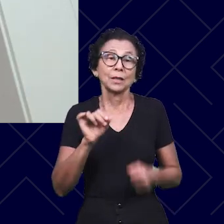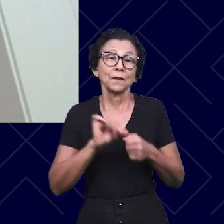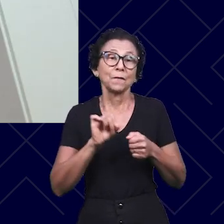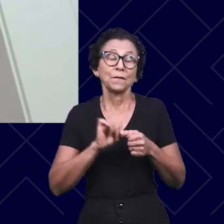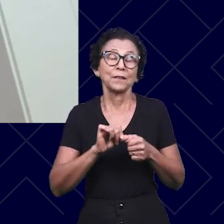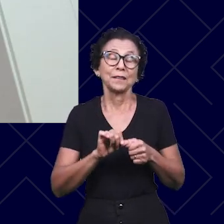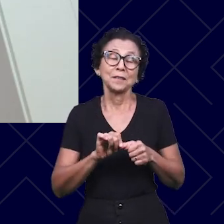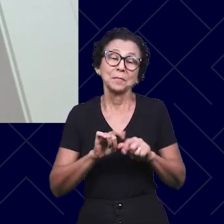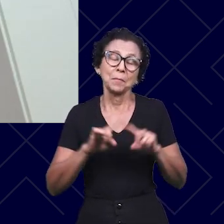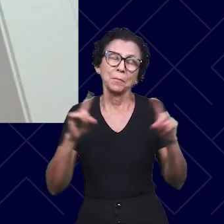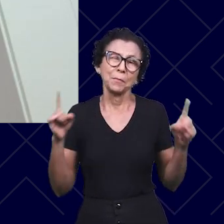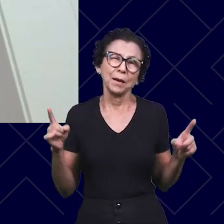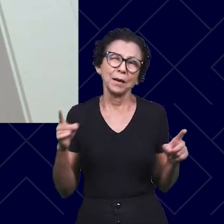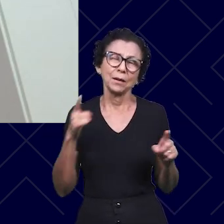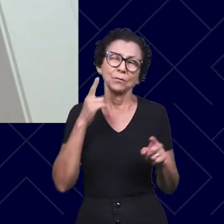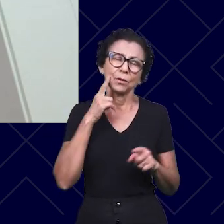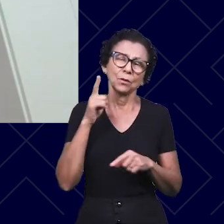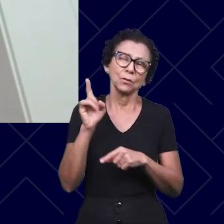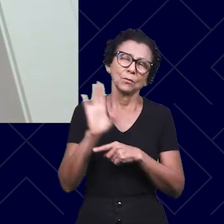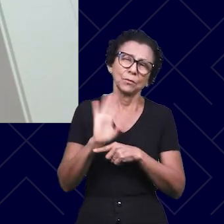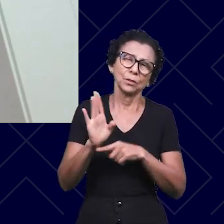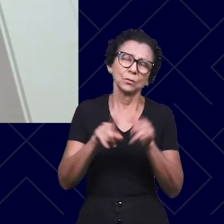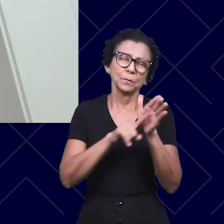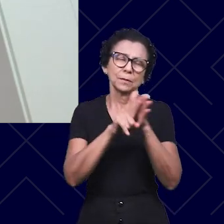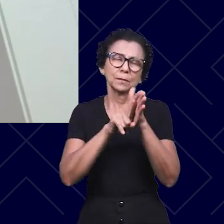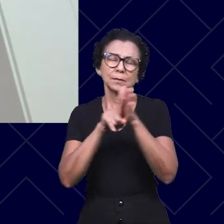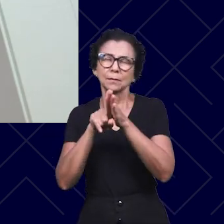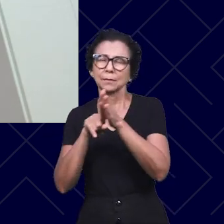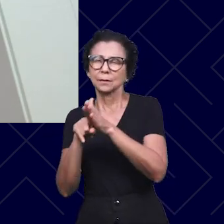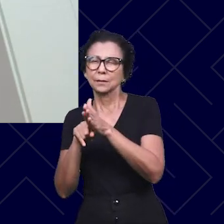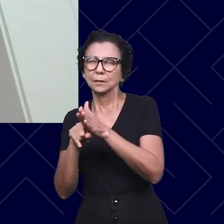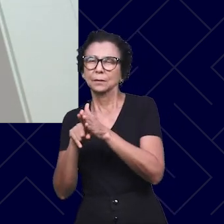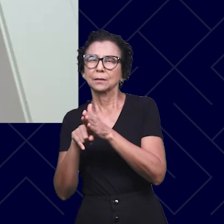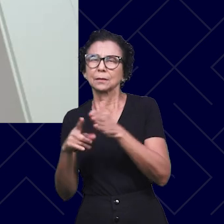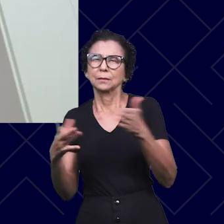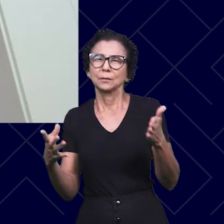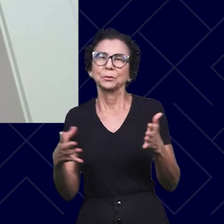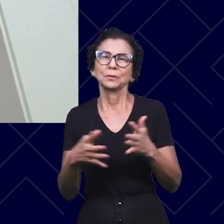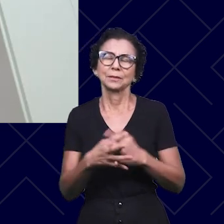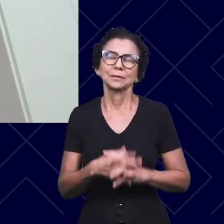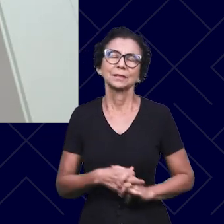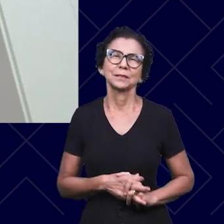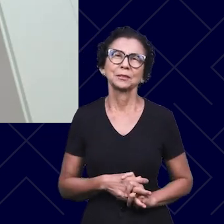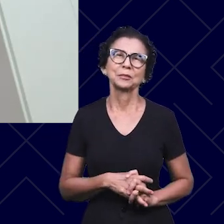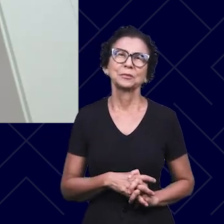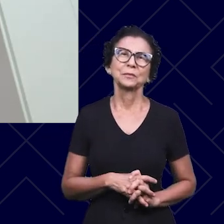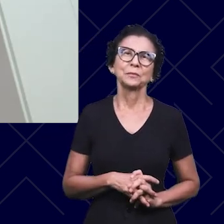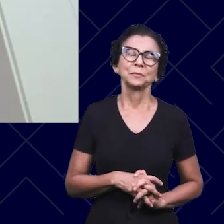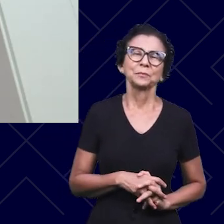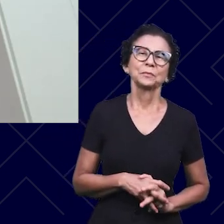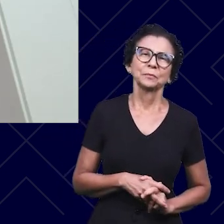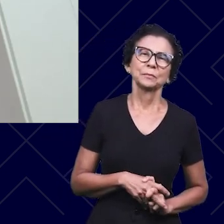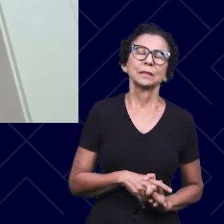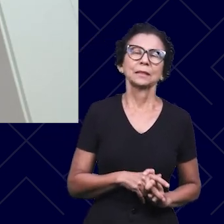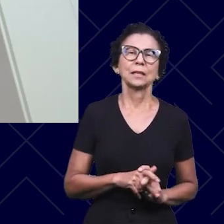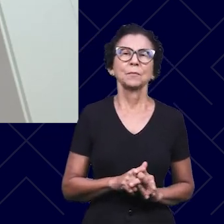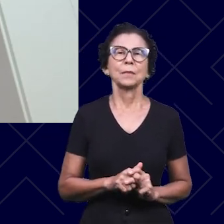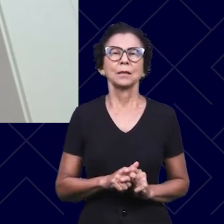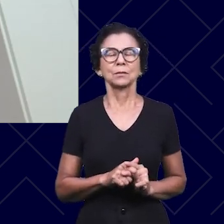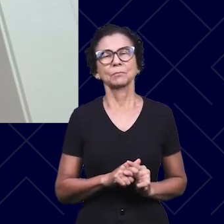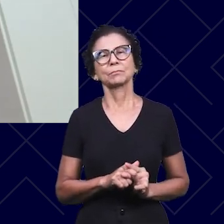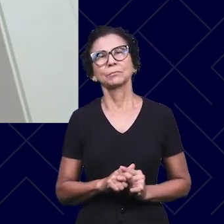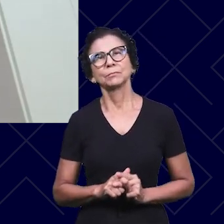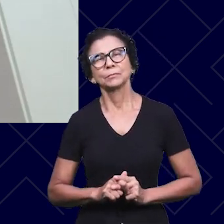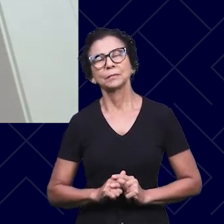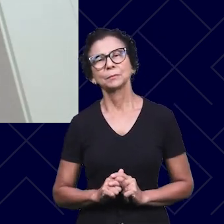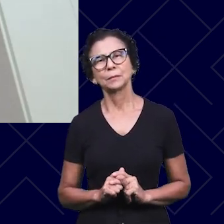abrir um MEI, né, também, que eu não tenho ainda. Eu faço mais em casa mesmo, mas eu já reservei um local aqui específico justamente para isso, né?